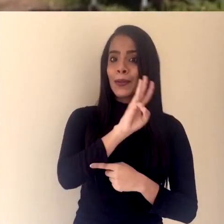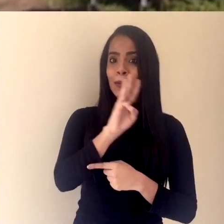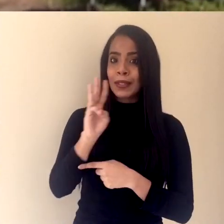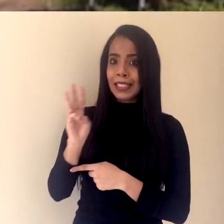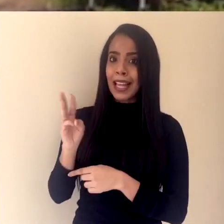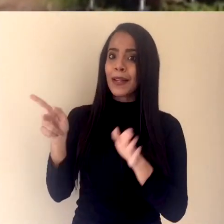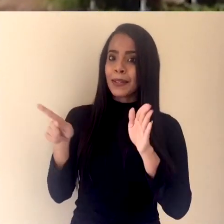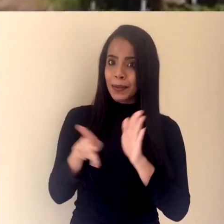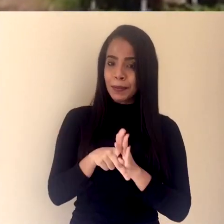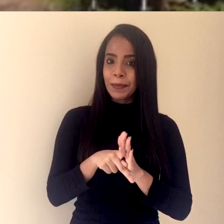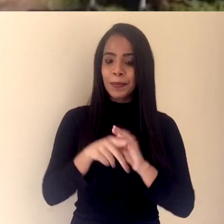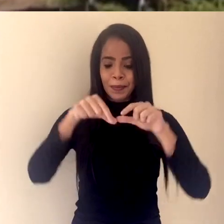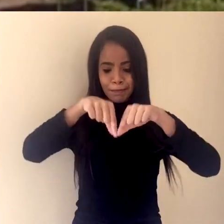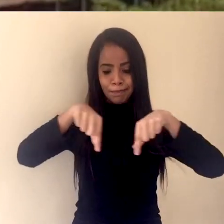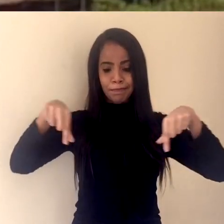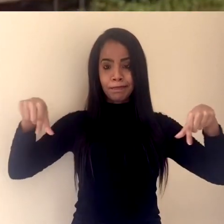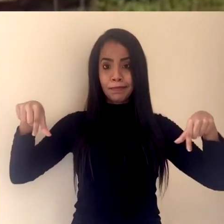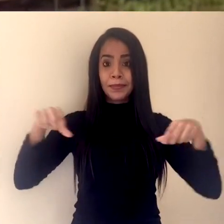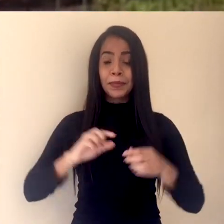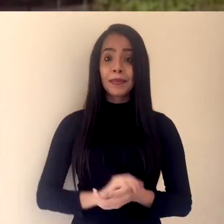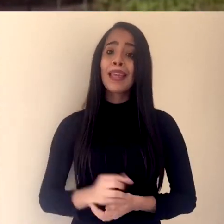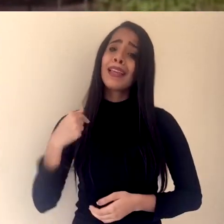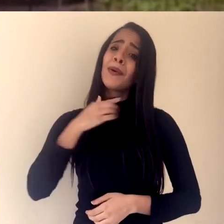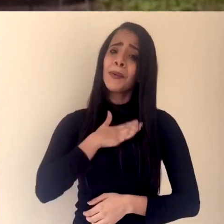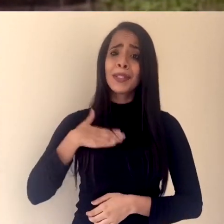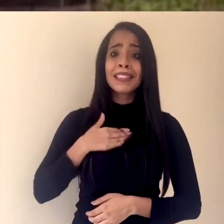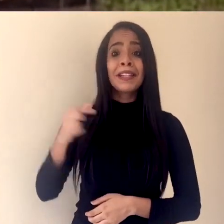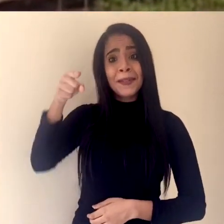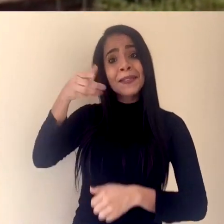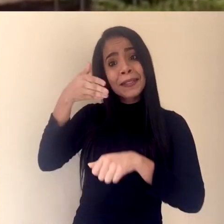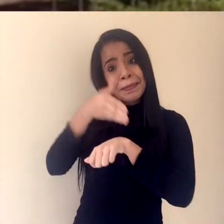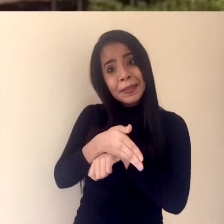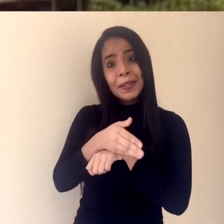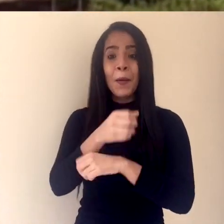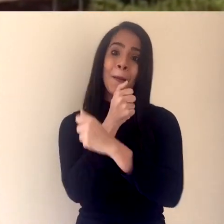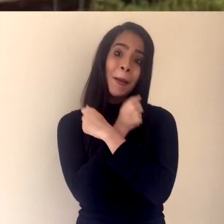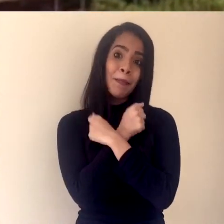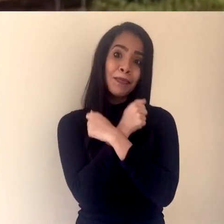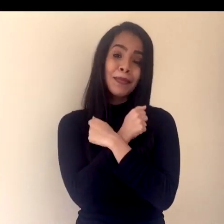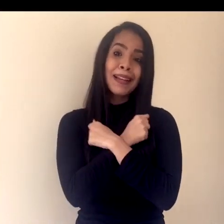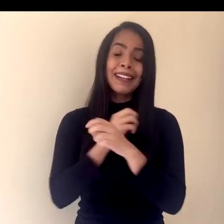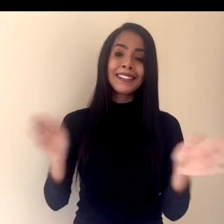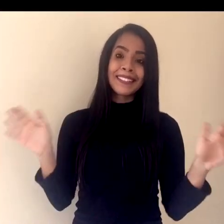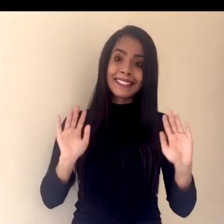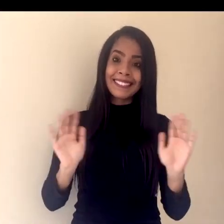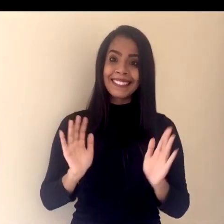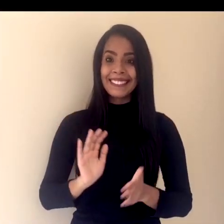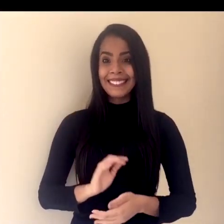Univasf. E eu gostaria muito da sua presença. Um abraço e até breve.